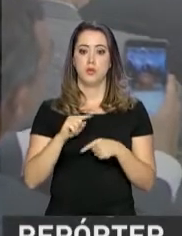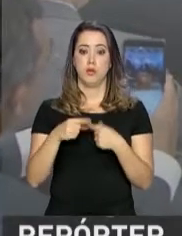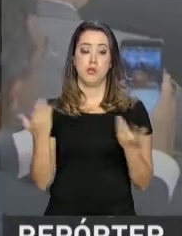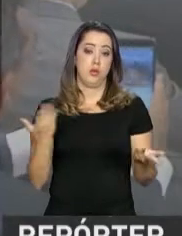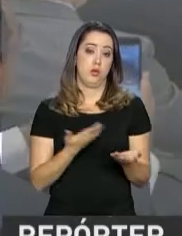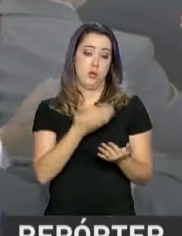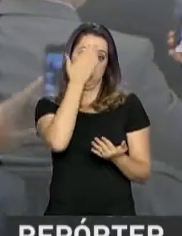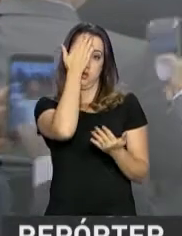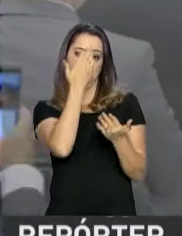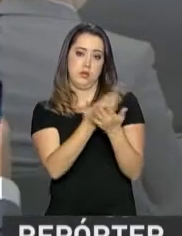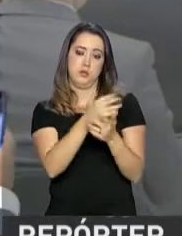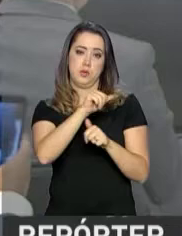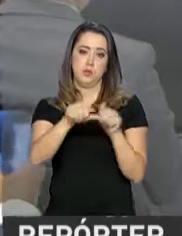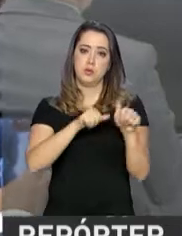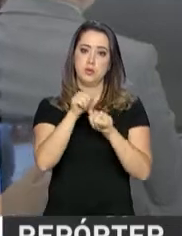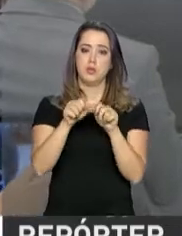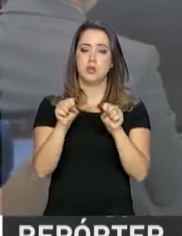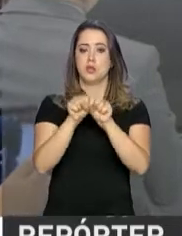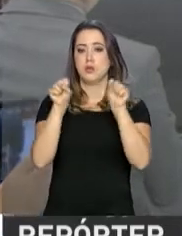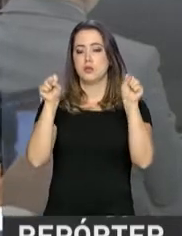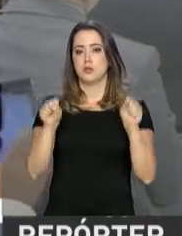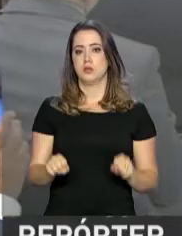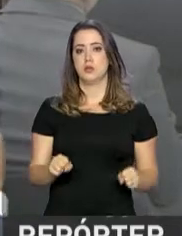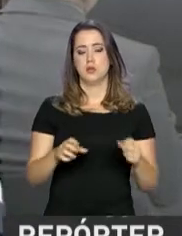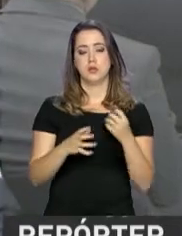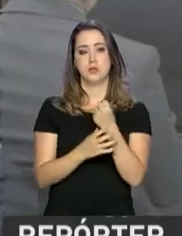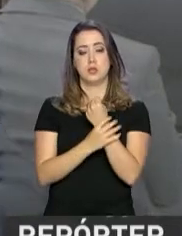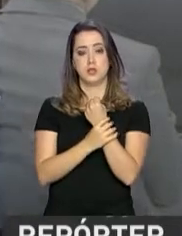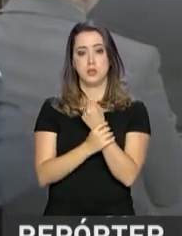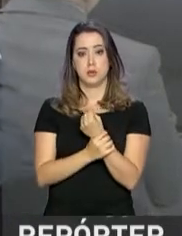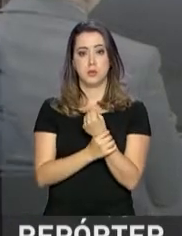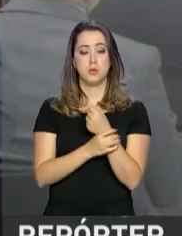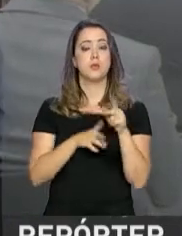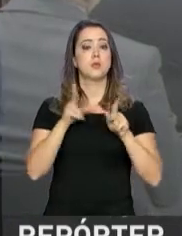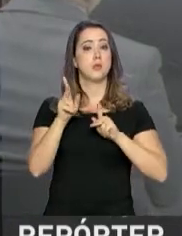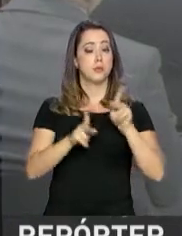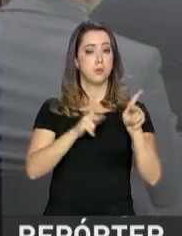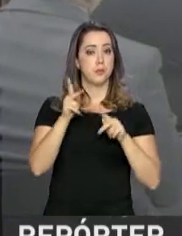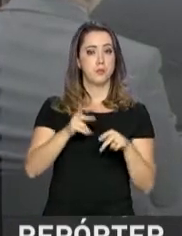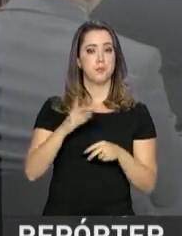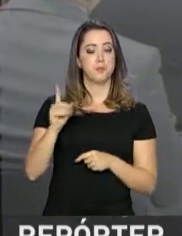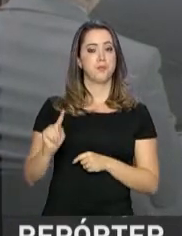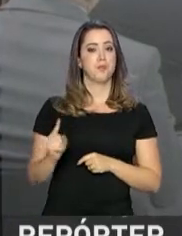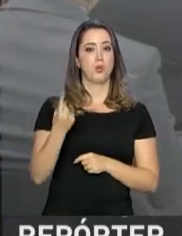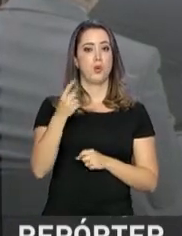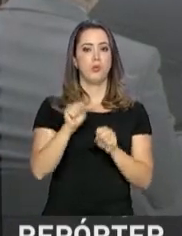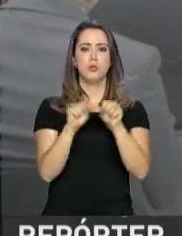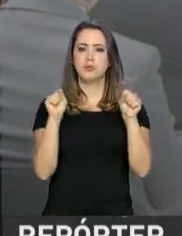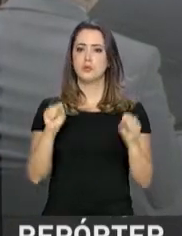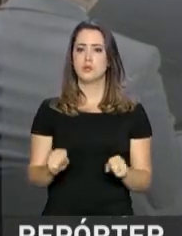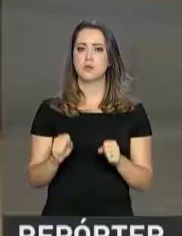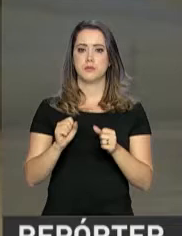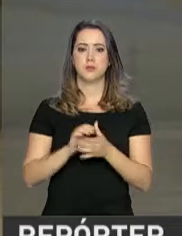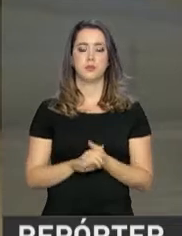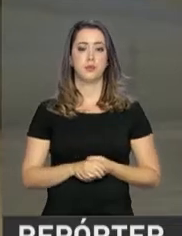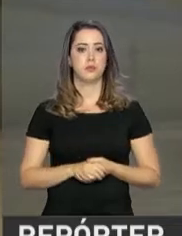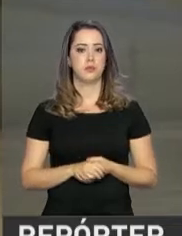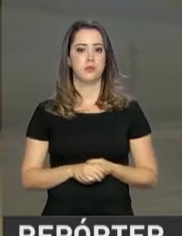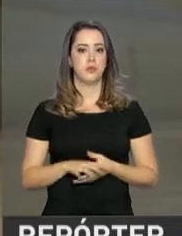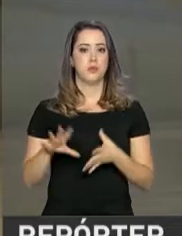para mudar o quadro está no sistema único de segurança pública sancionado pelo presidente michel temer